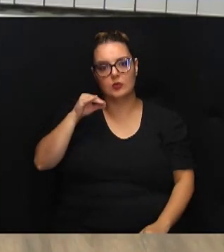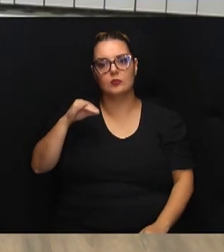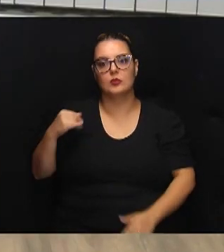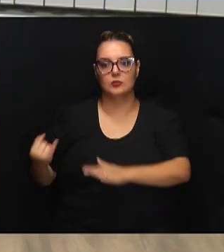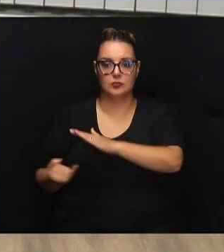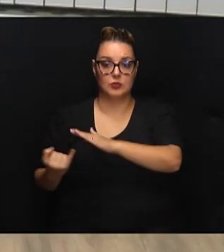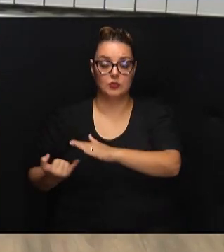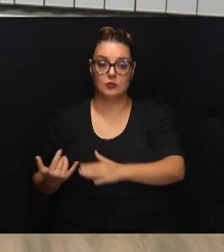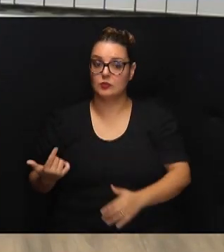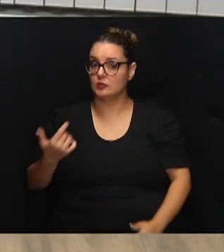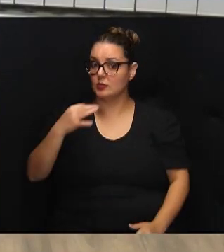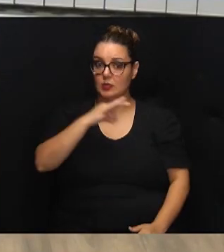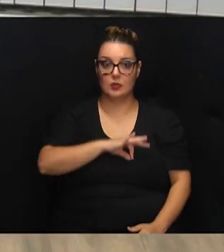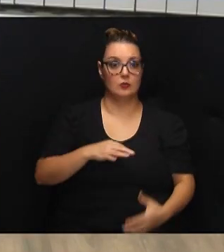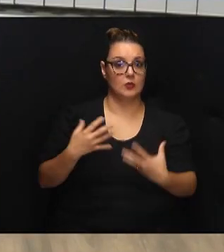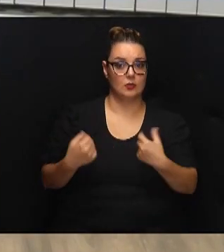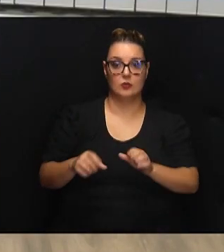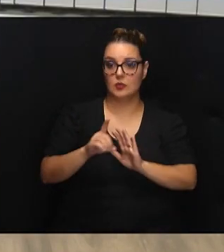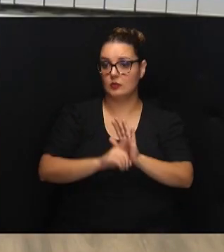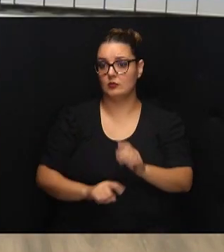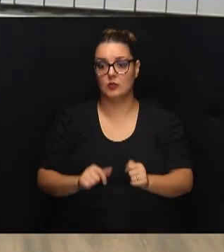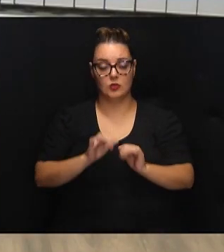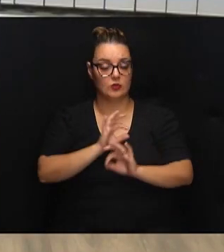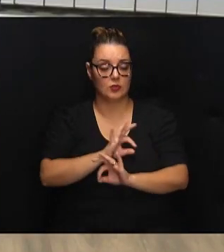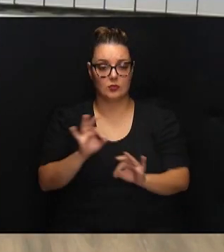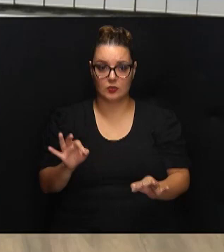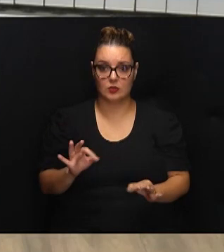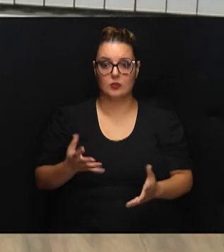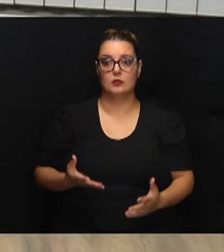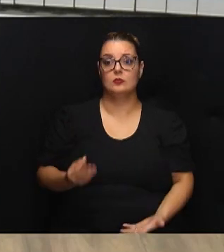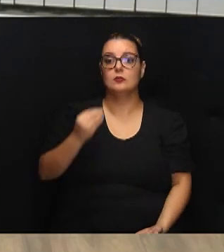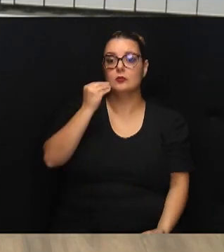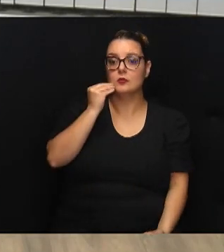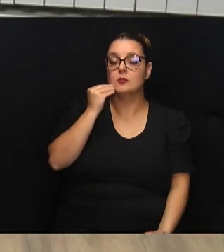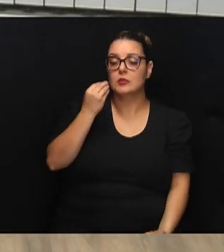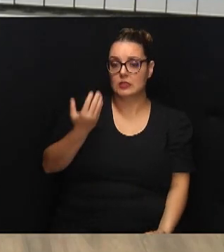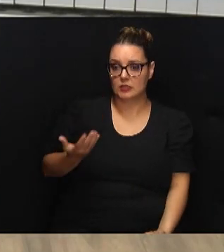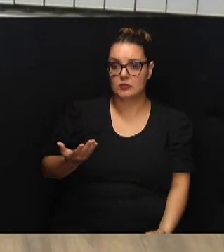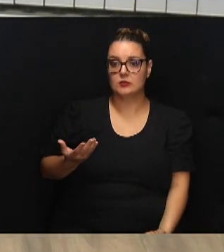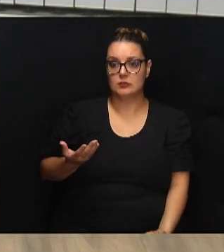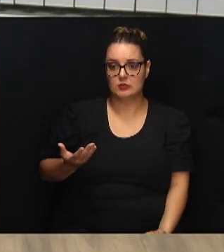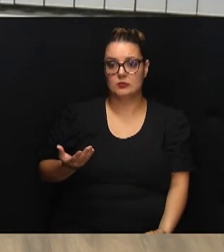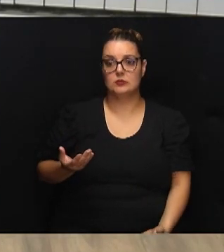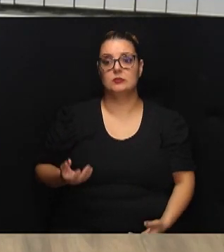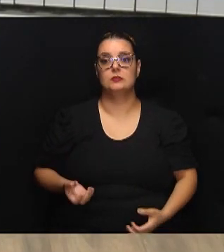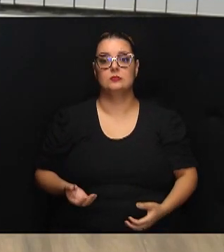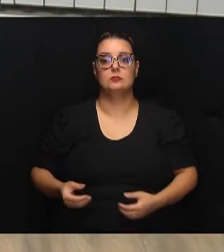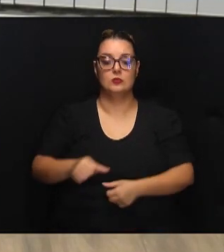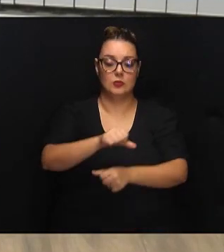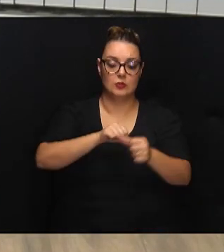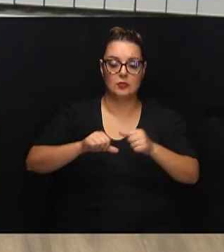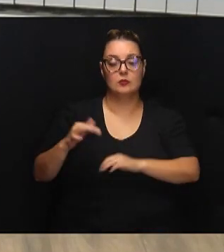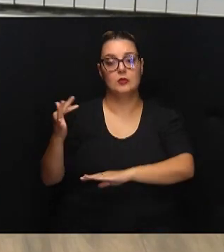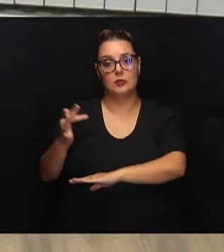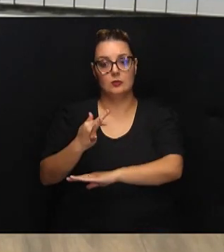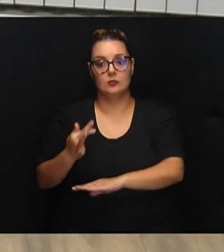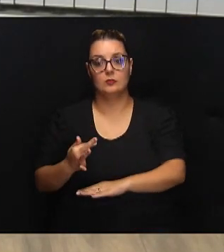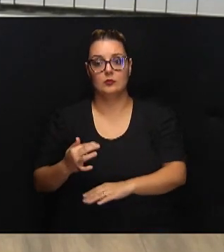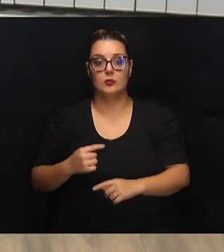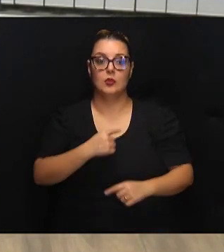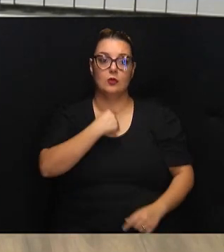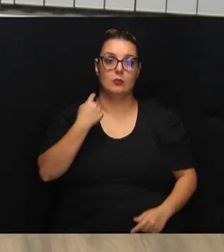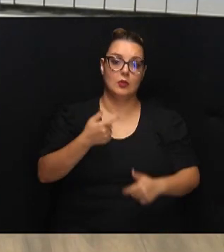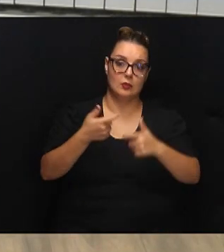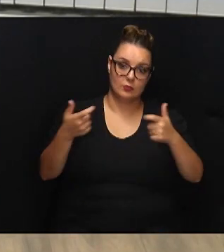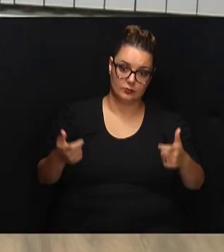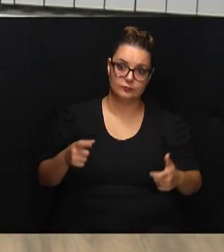informalidade, sem receber os direitos, os benefícios, para tentar passar para essa formalidade, porque a longo prazo